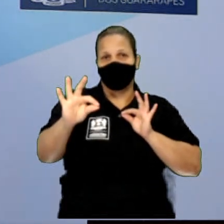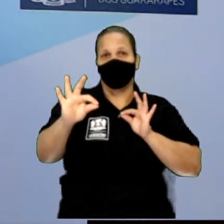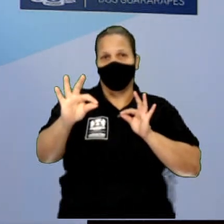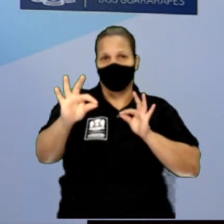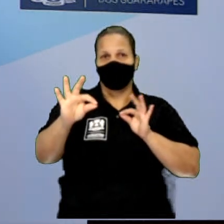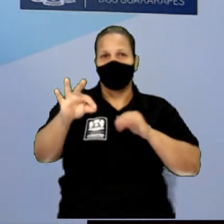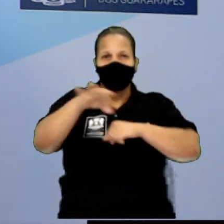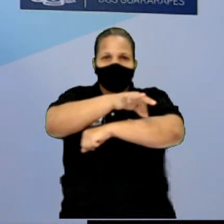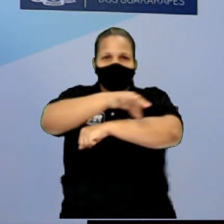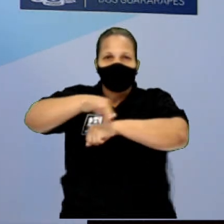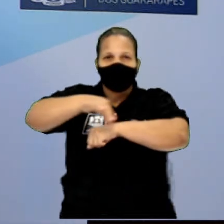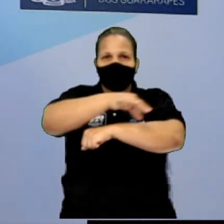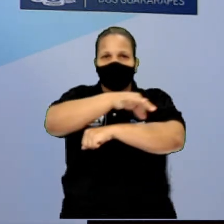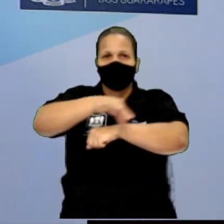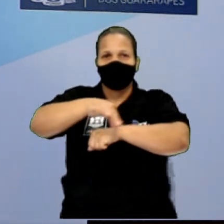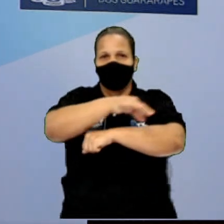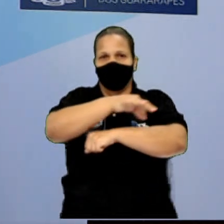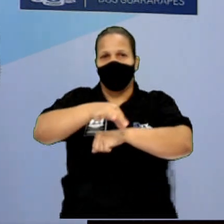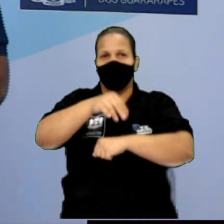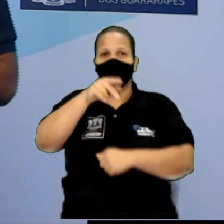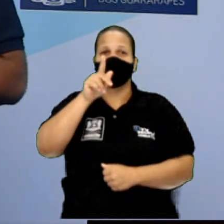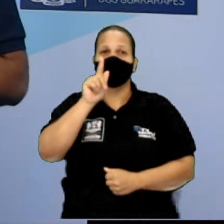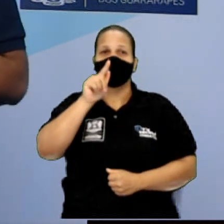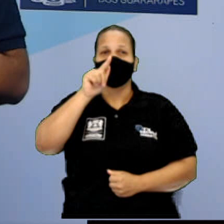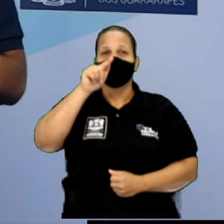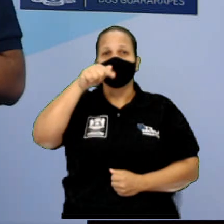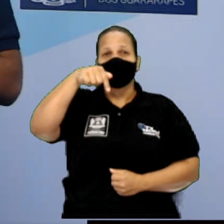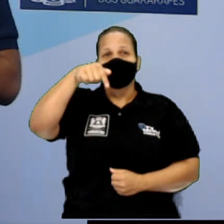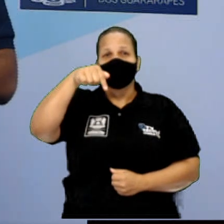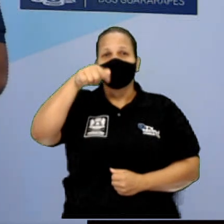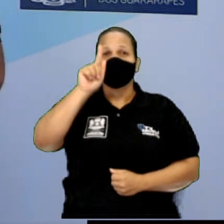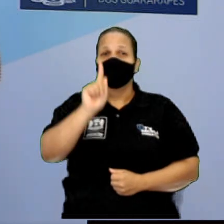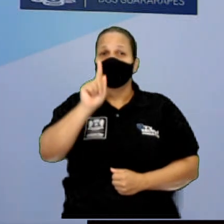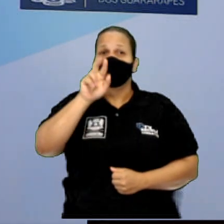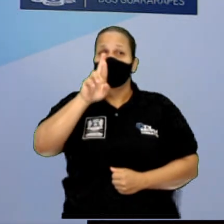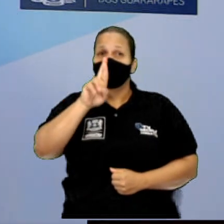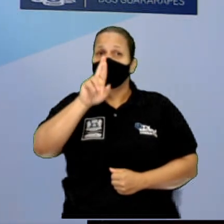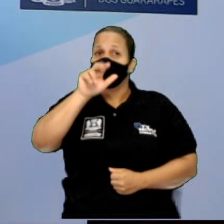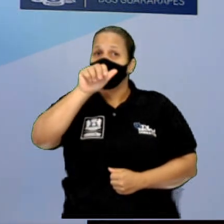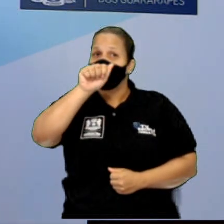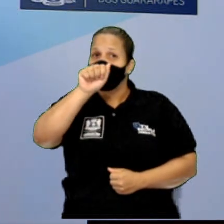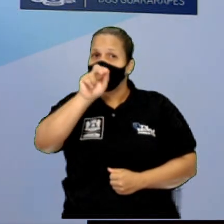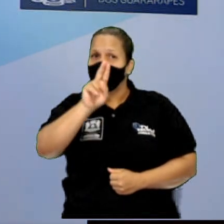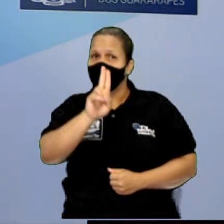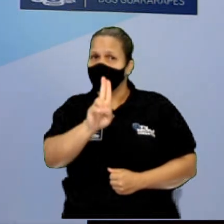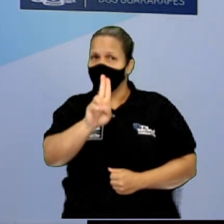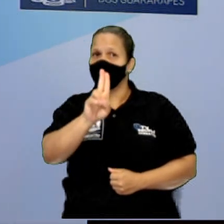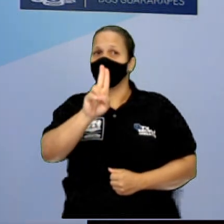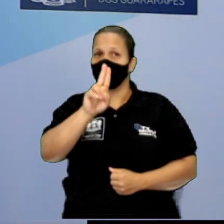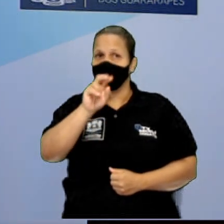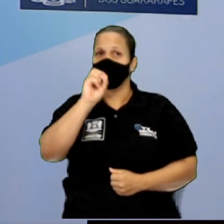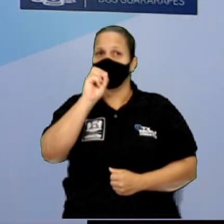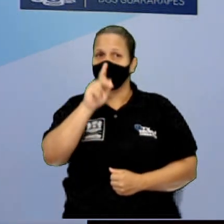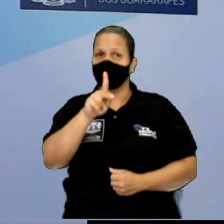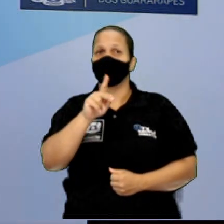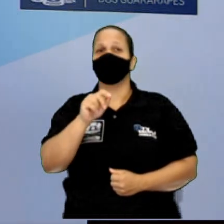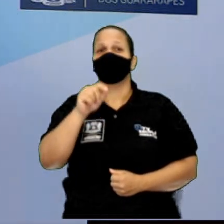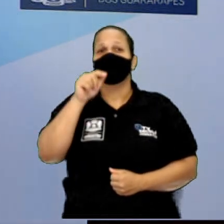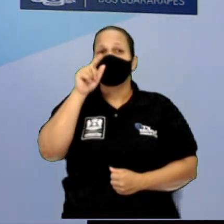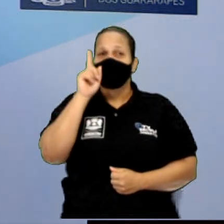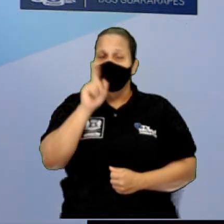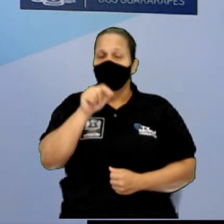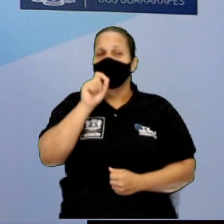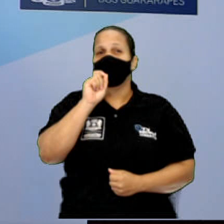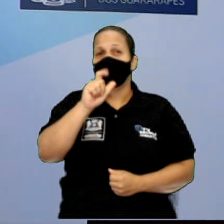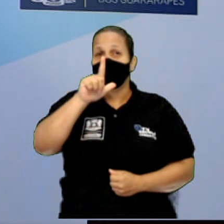Geralmente nós mensuramos a distância em centímetro, metro, quilômetro. No caso da